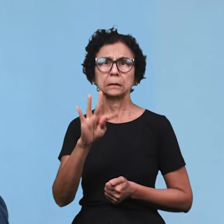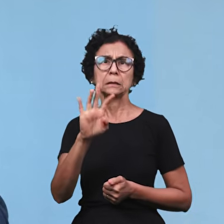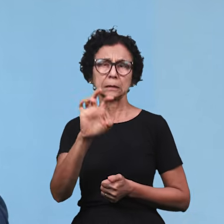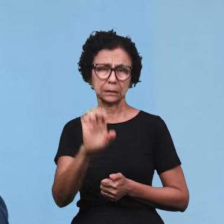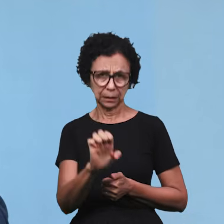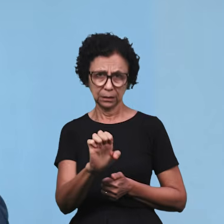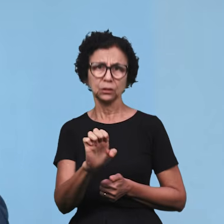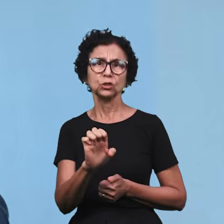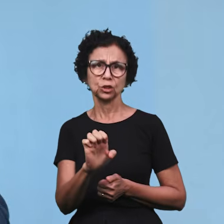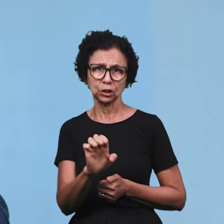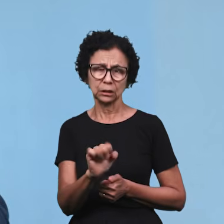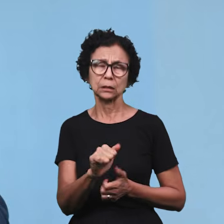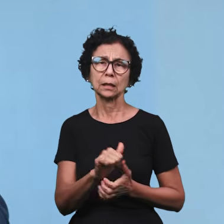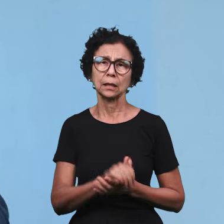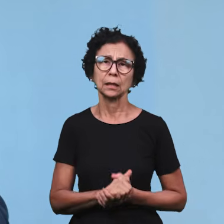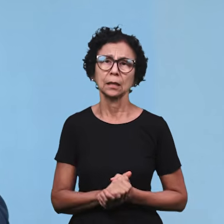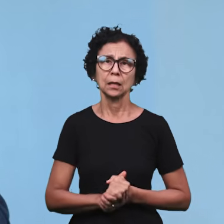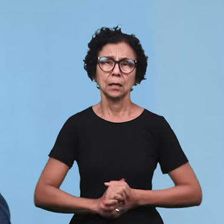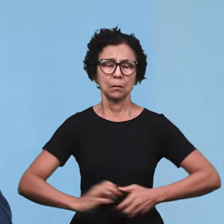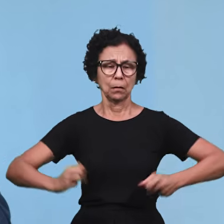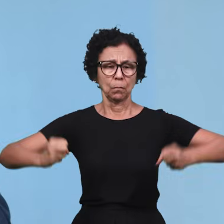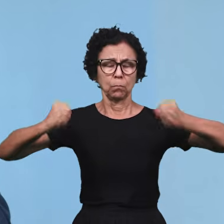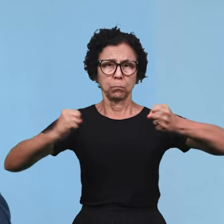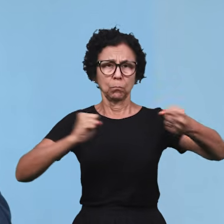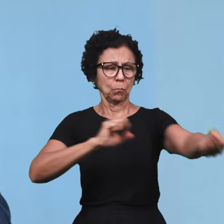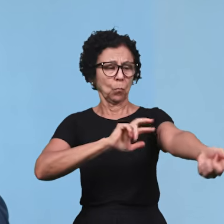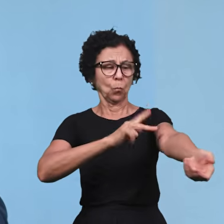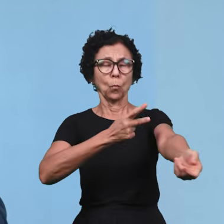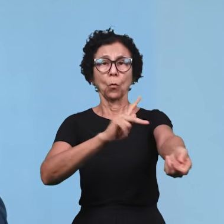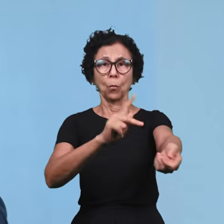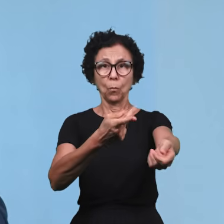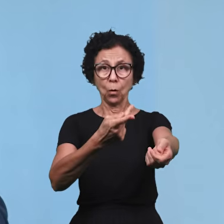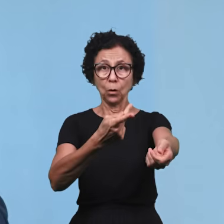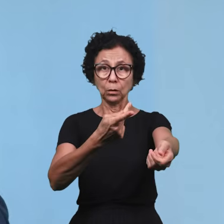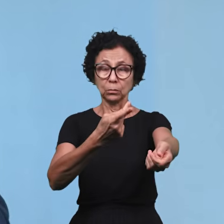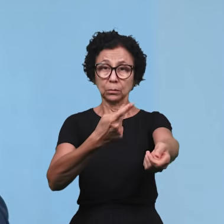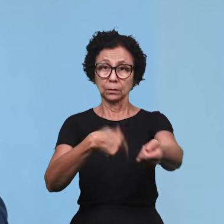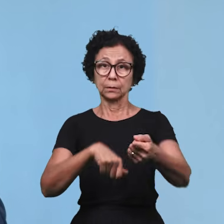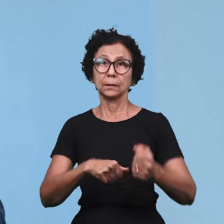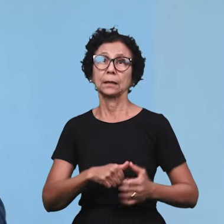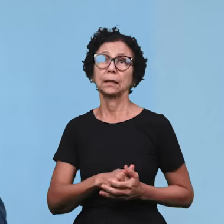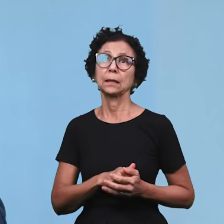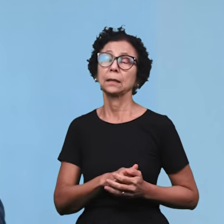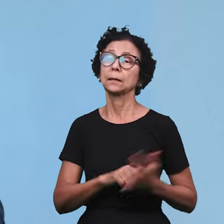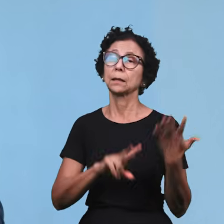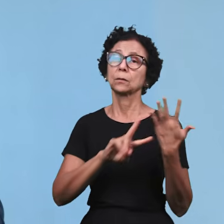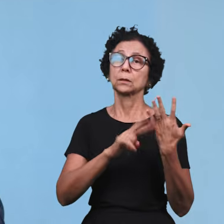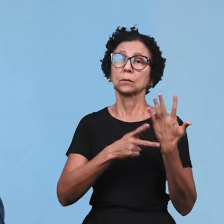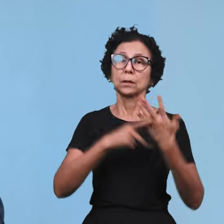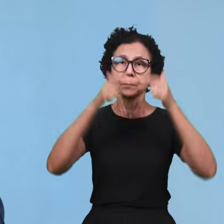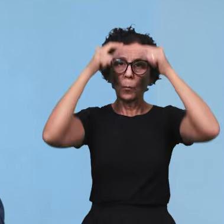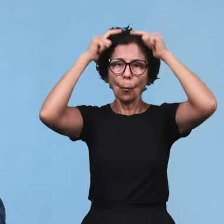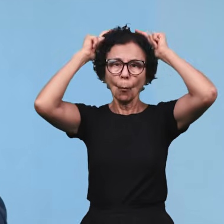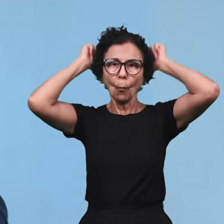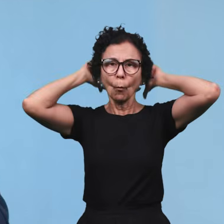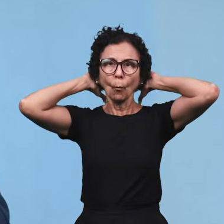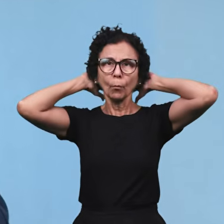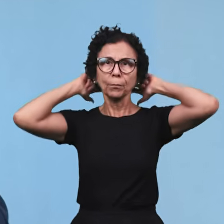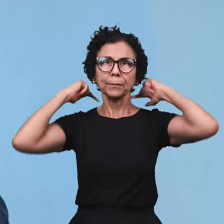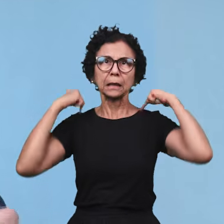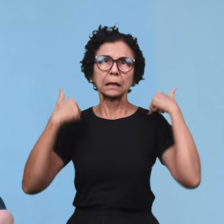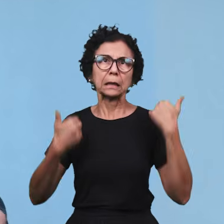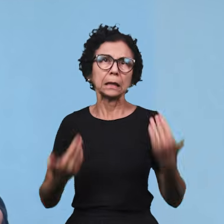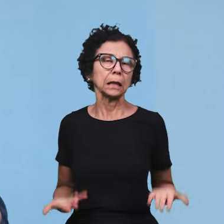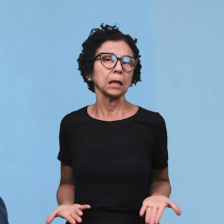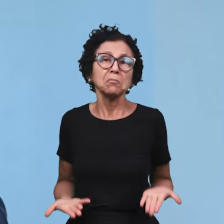esteroide anabolizante é o hormônio responsável pela calvície, quando ele é derivado do DHT ali. E aí esses pacientes